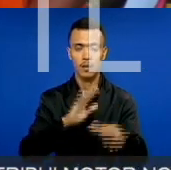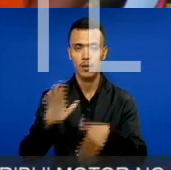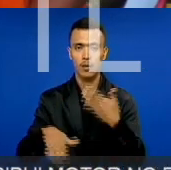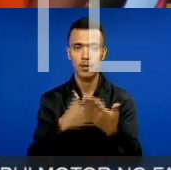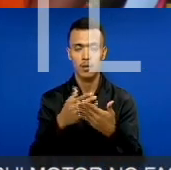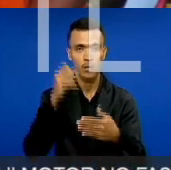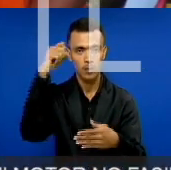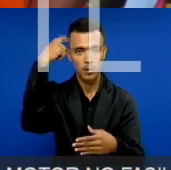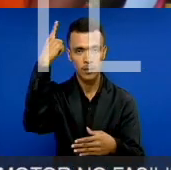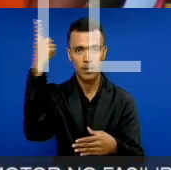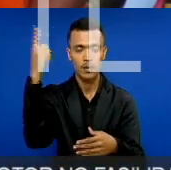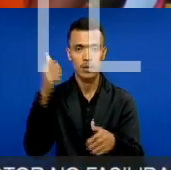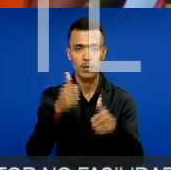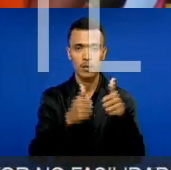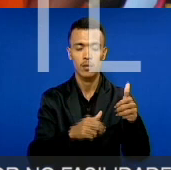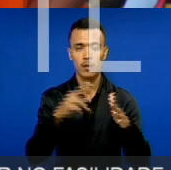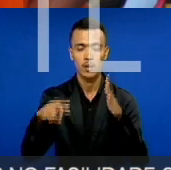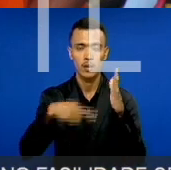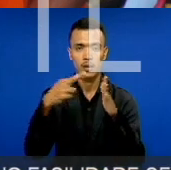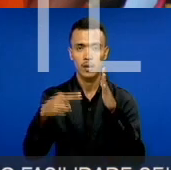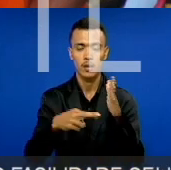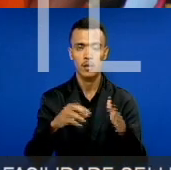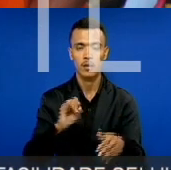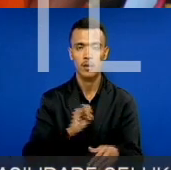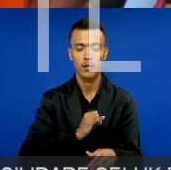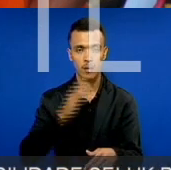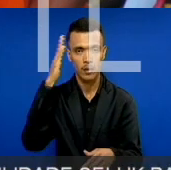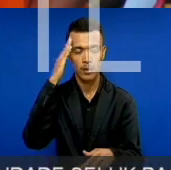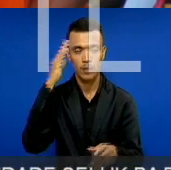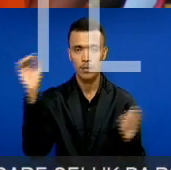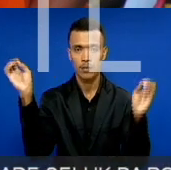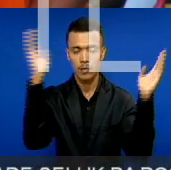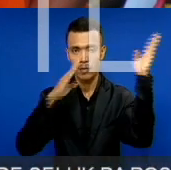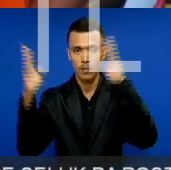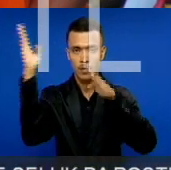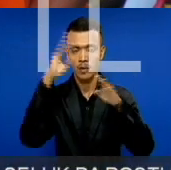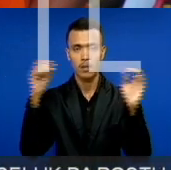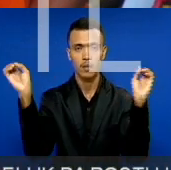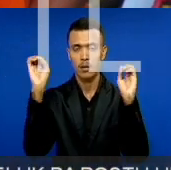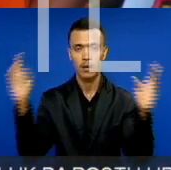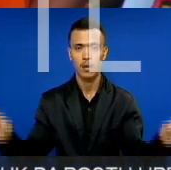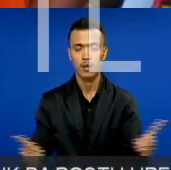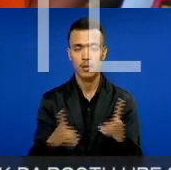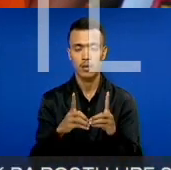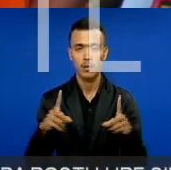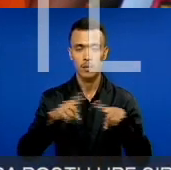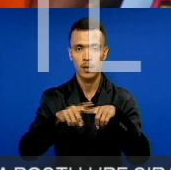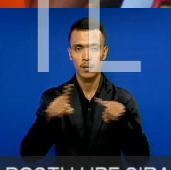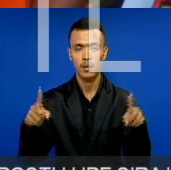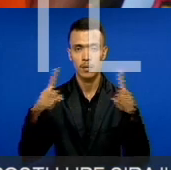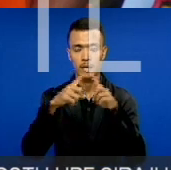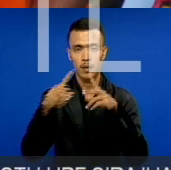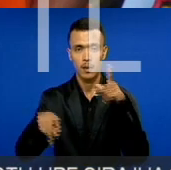halutuira, regras, cumpre ordem, cari. Não tem problema nem acontece. Nem be fila fale para a MI líder, não tem tal consciência,